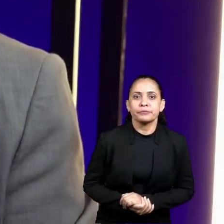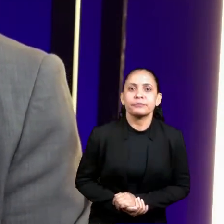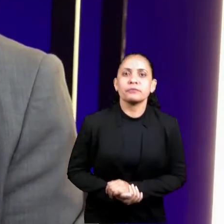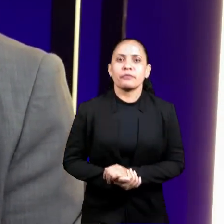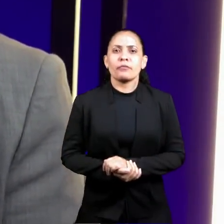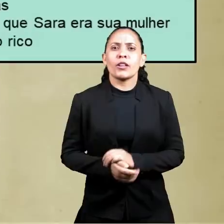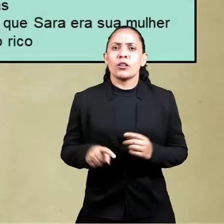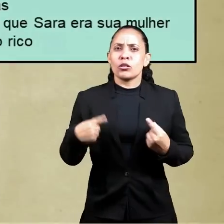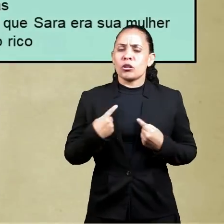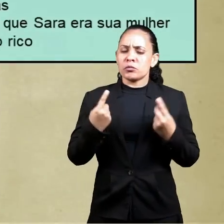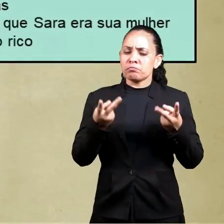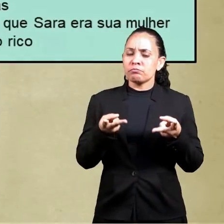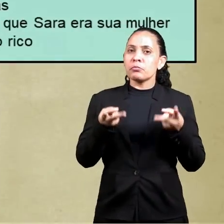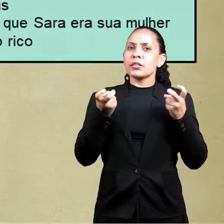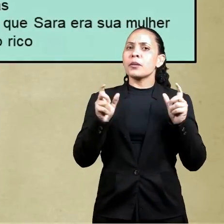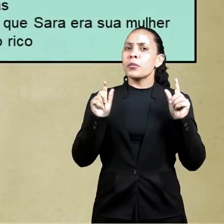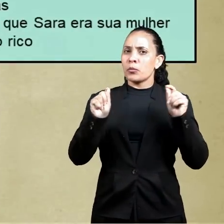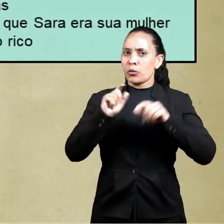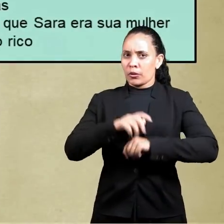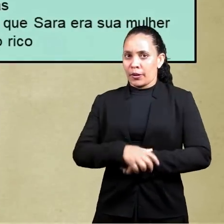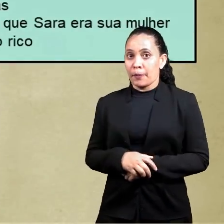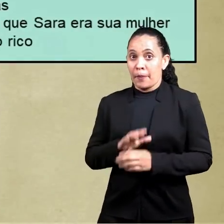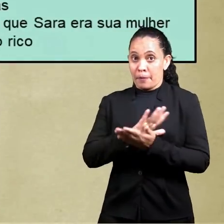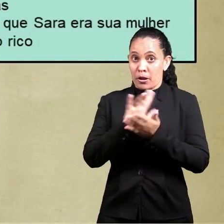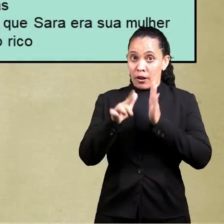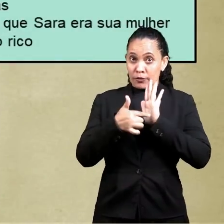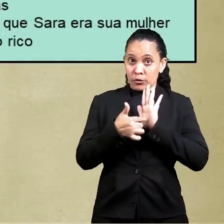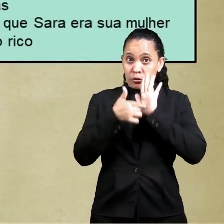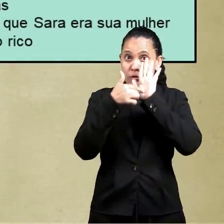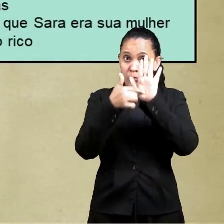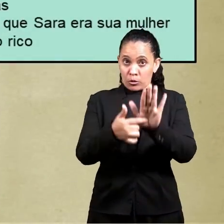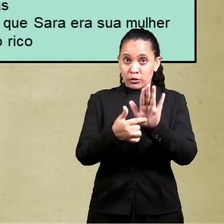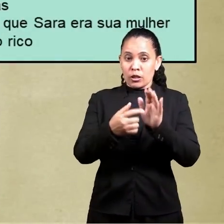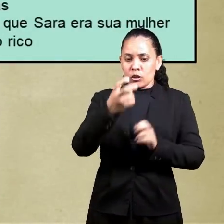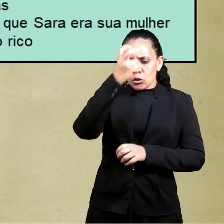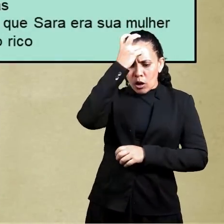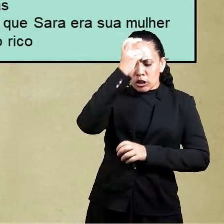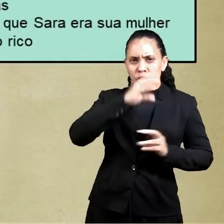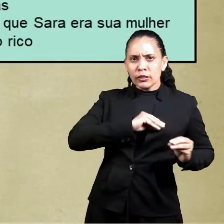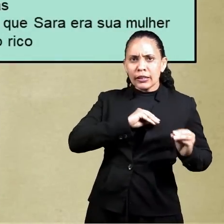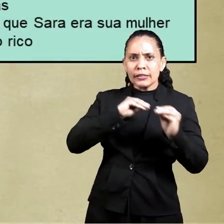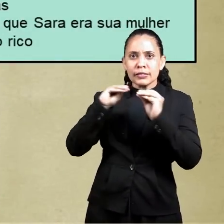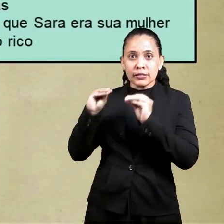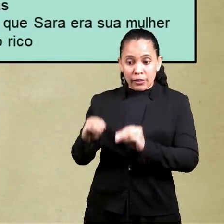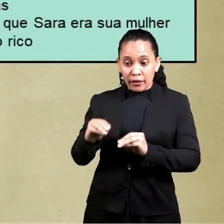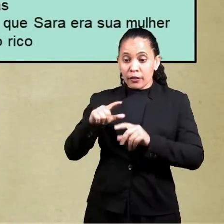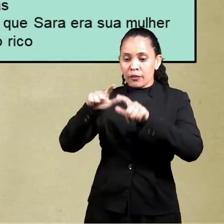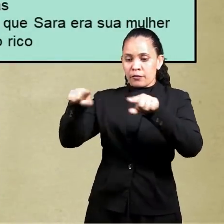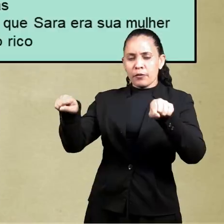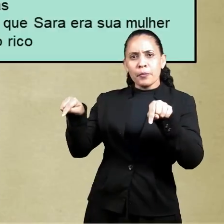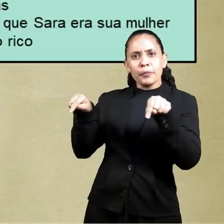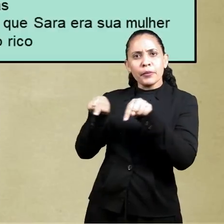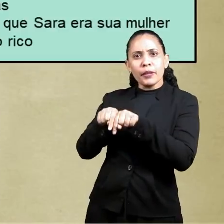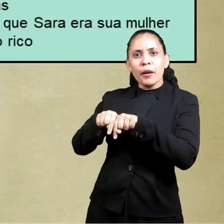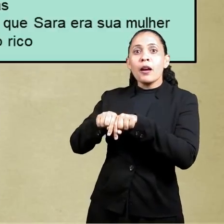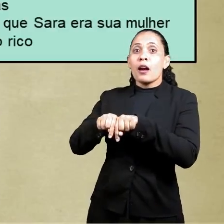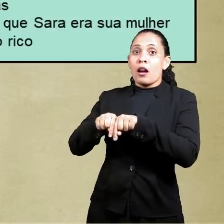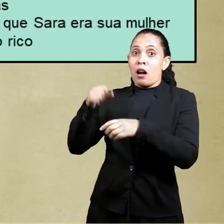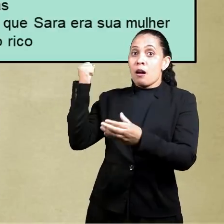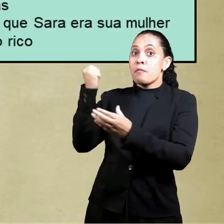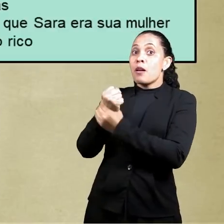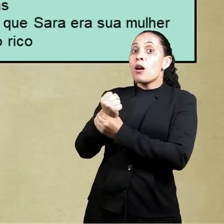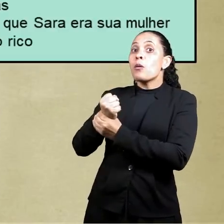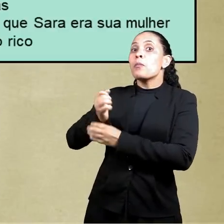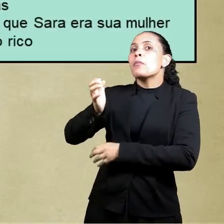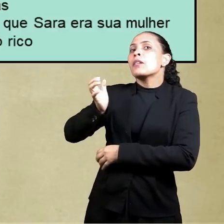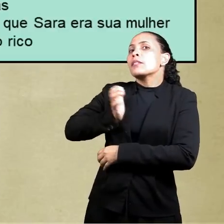chama a atenção, pastor Antônio, que a Bíblia diz que ele sai do Egito mais rico do que ele estava. Isso é interessante, Alex, porque é o seguinte,